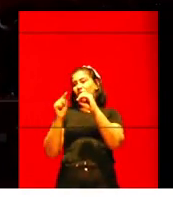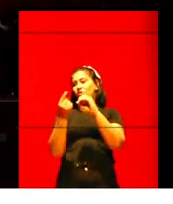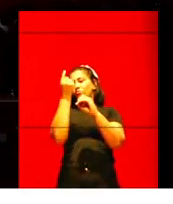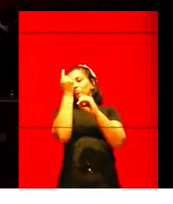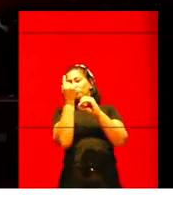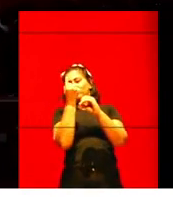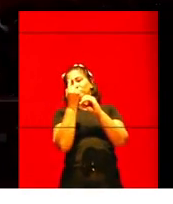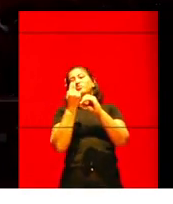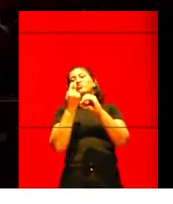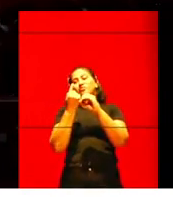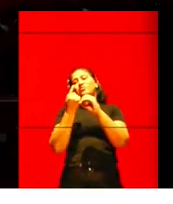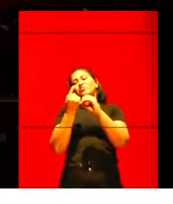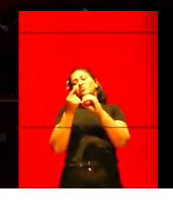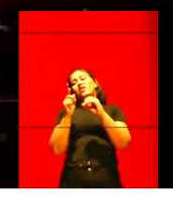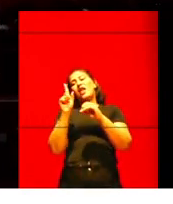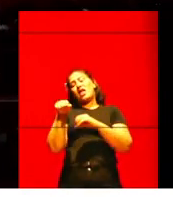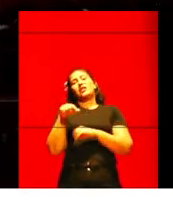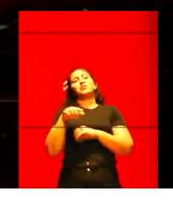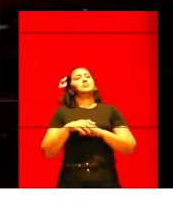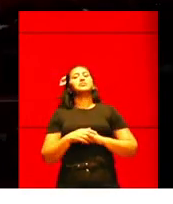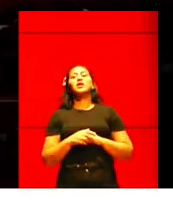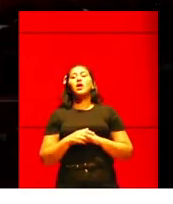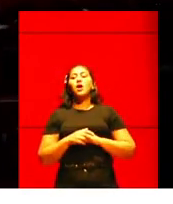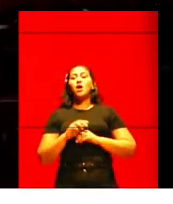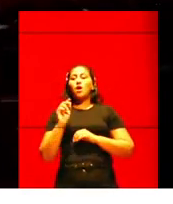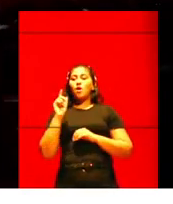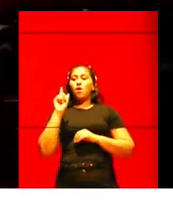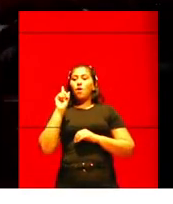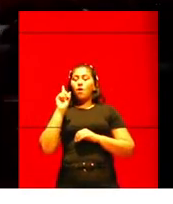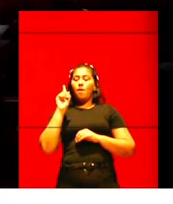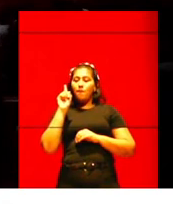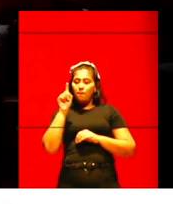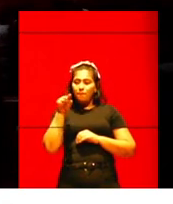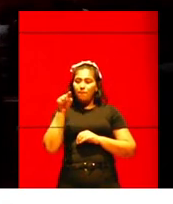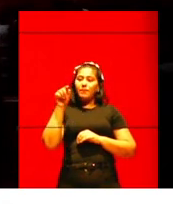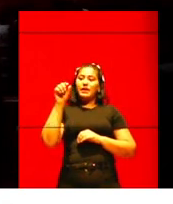entre carbonos, eu tenho uma cadeia